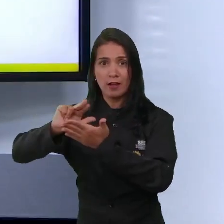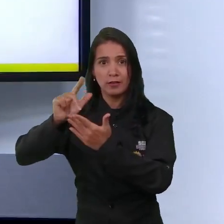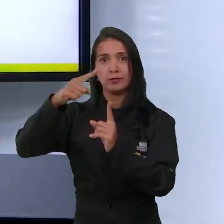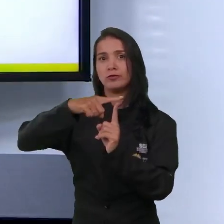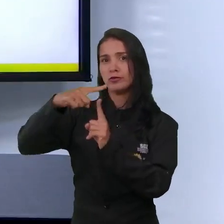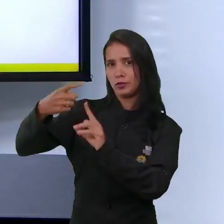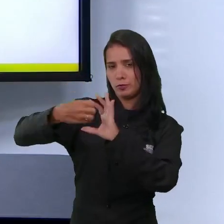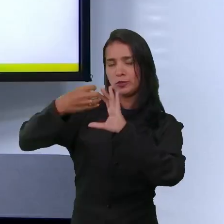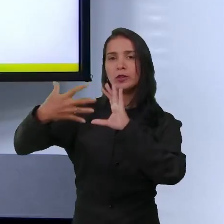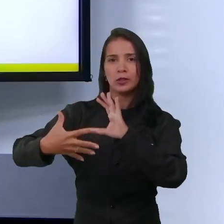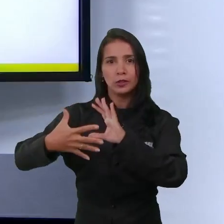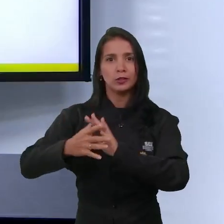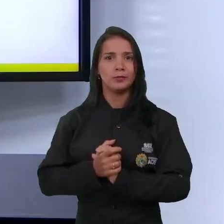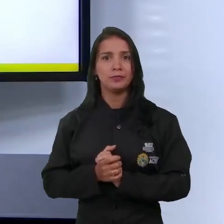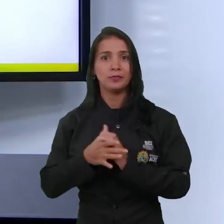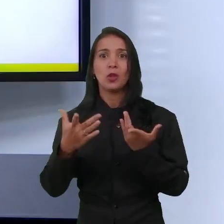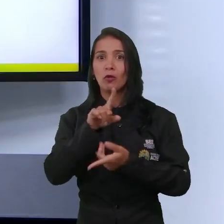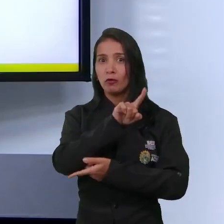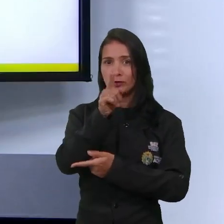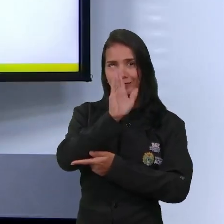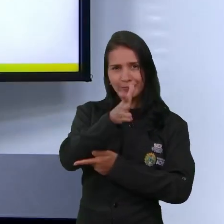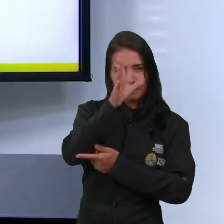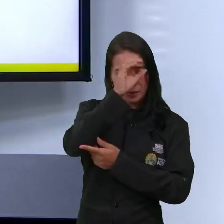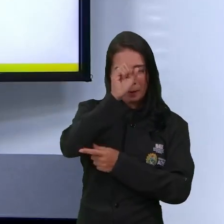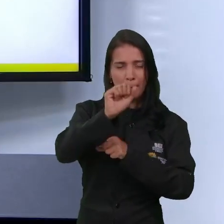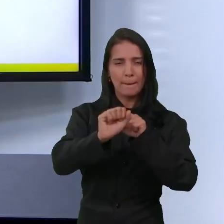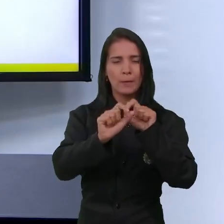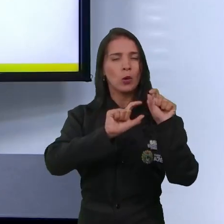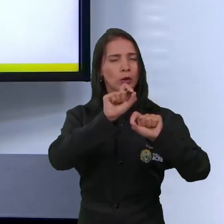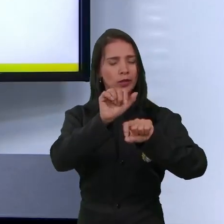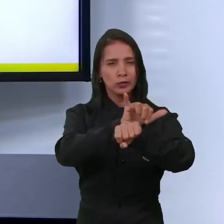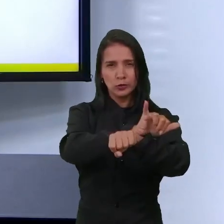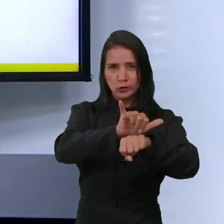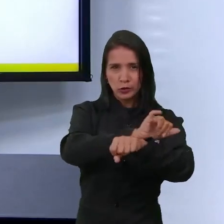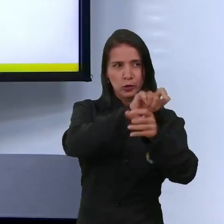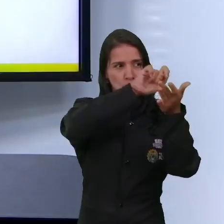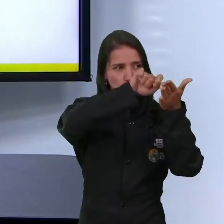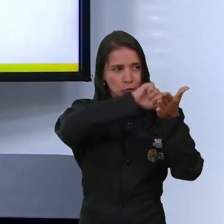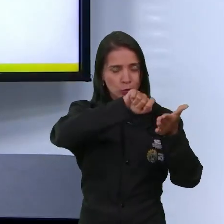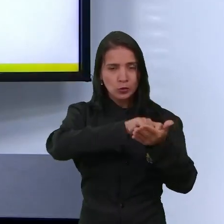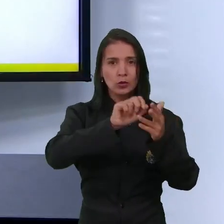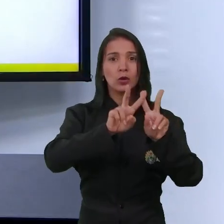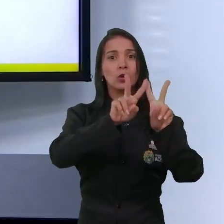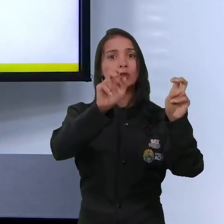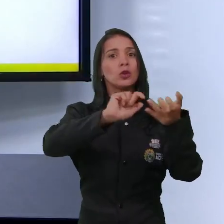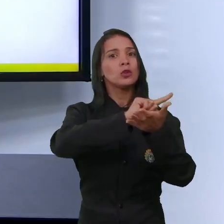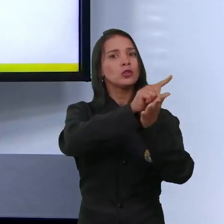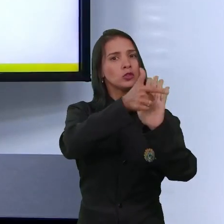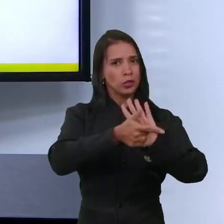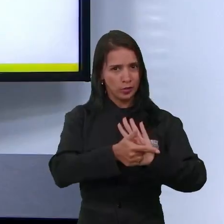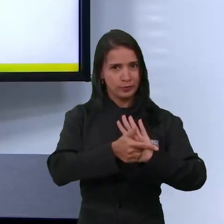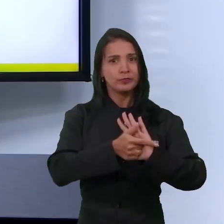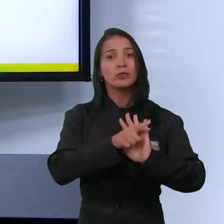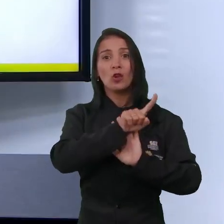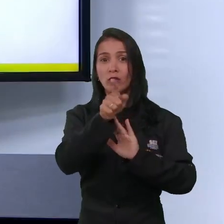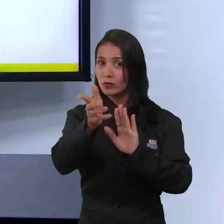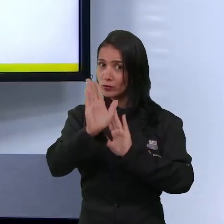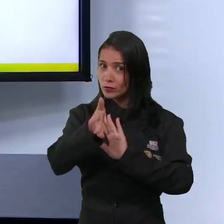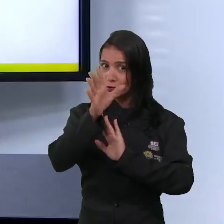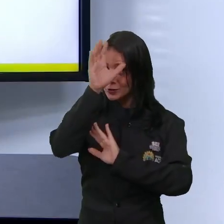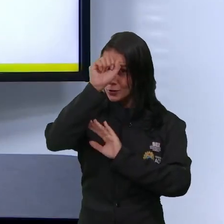aprenderam recursos e estratégias de escrita sobre esses gêneros. Então, vocês já aprenderam